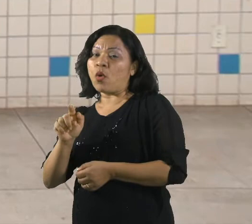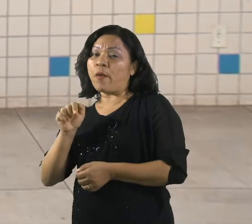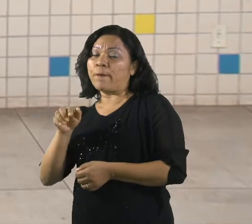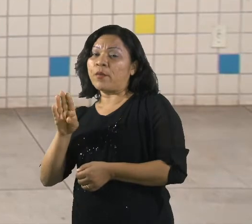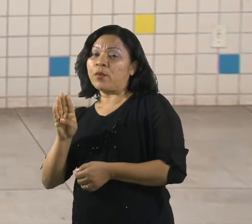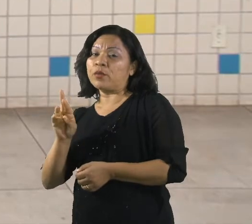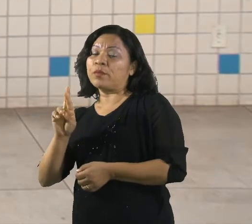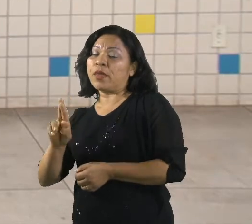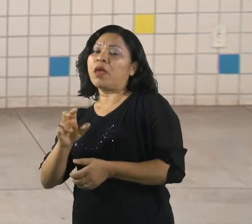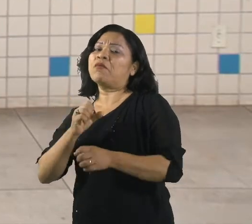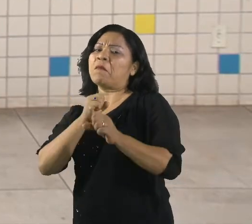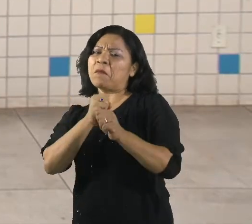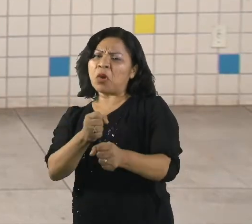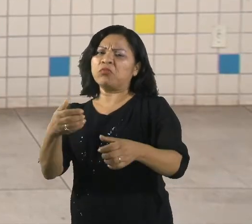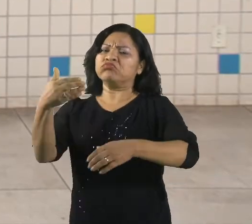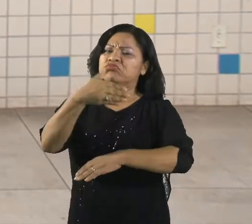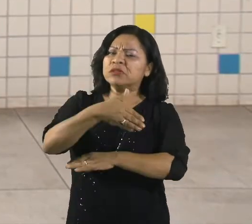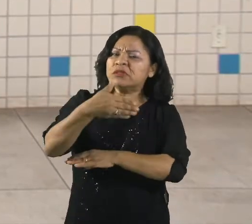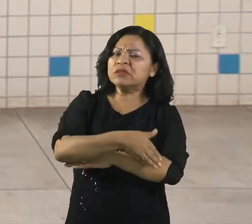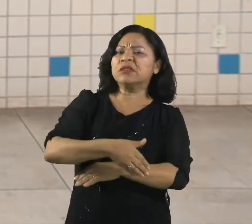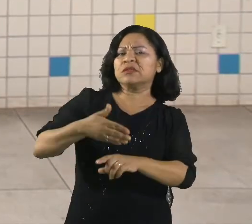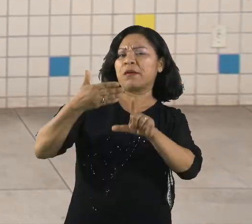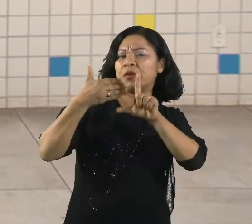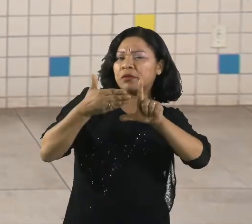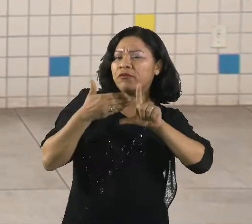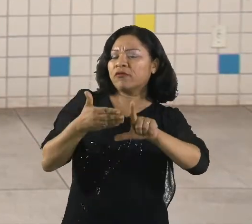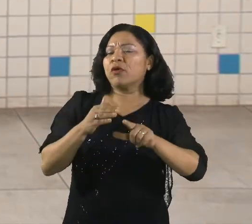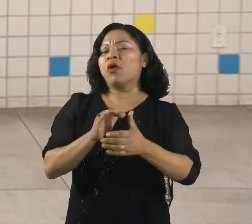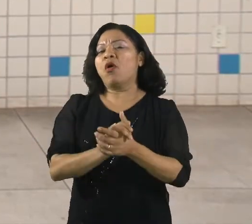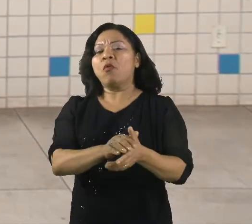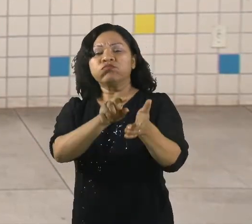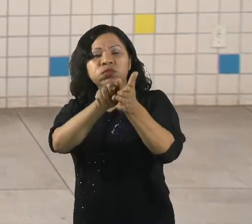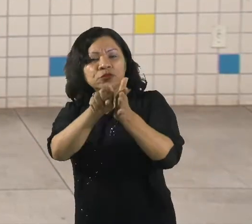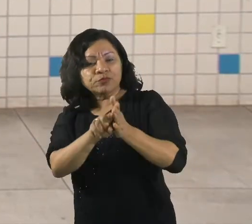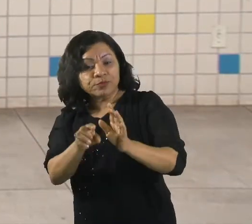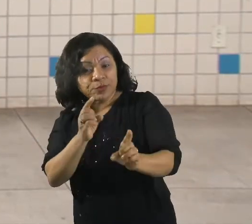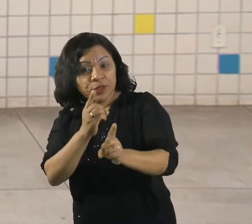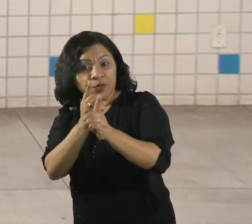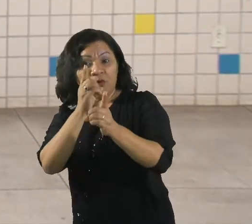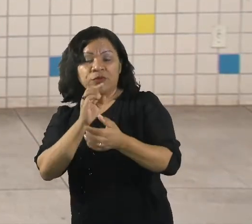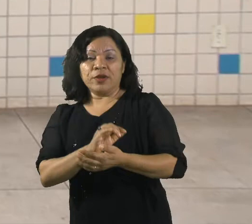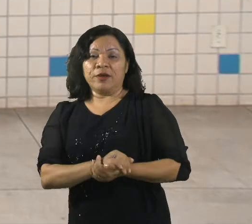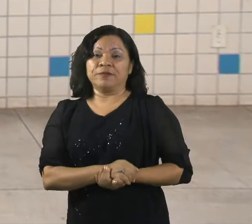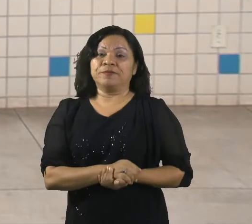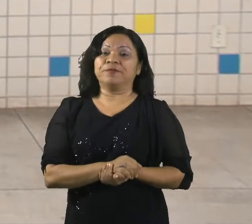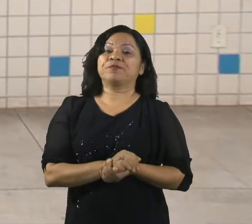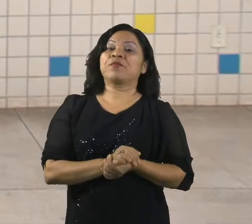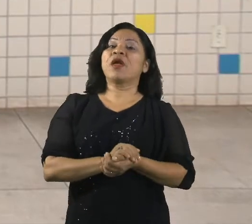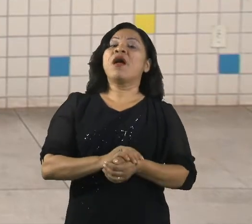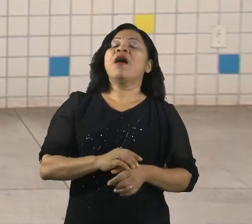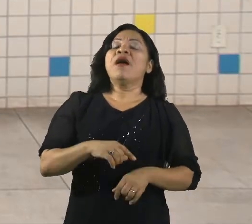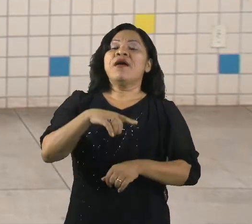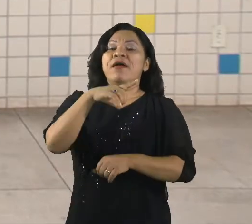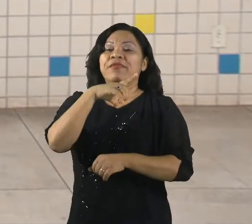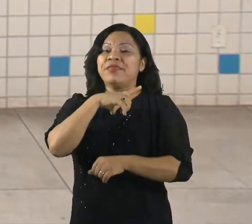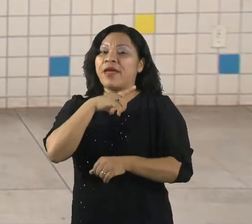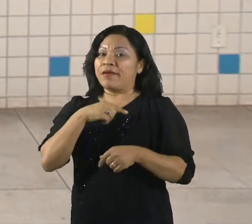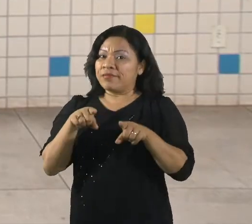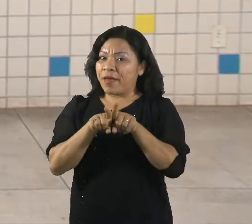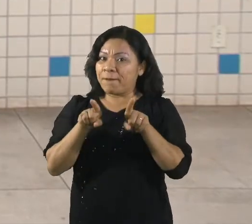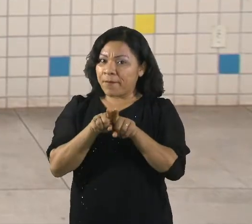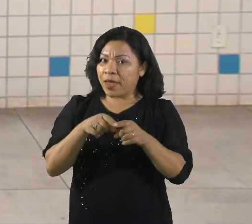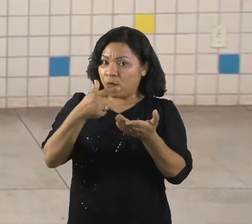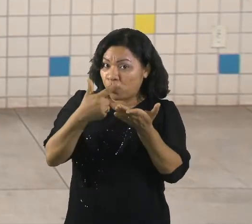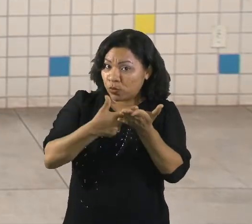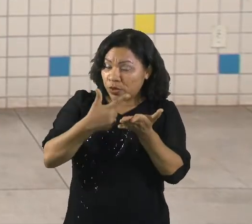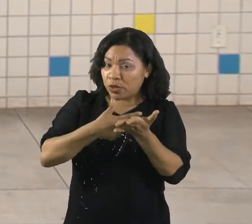vocês não queiram acessar na plataforma. Mas na plataforma vocês têm a indicação do Sonho de uma Noite de Verão. Isso aí